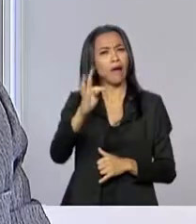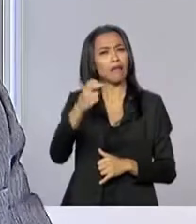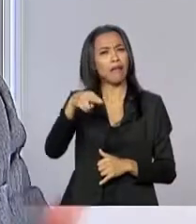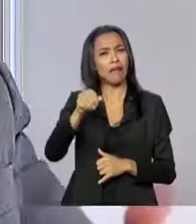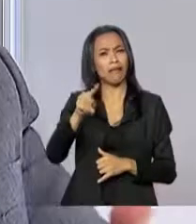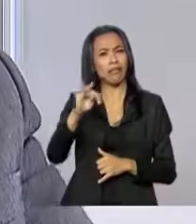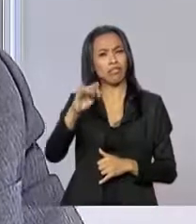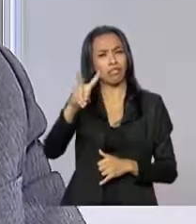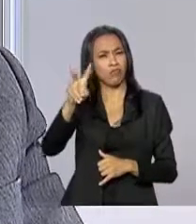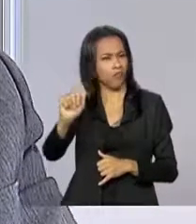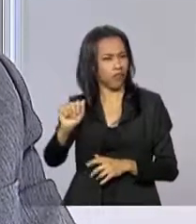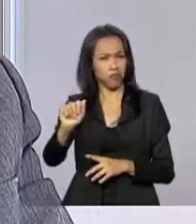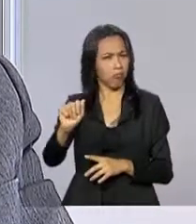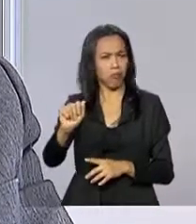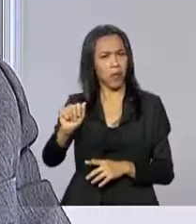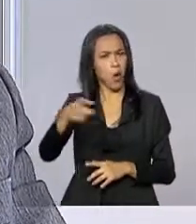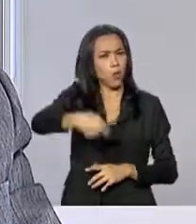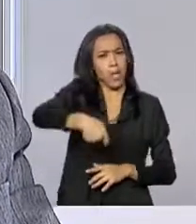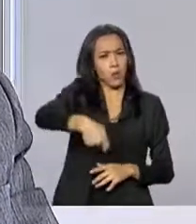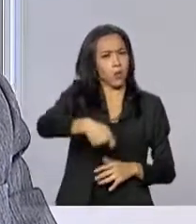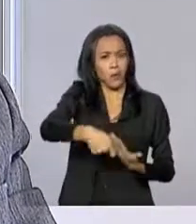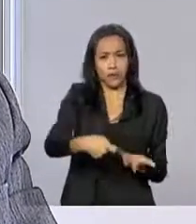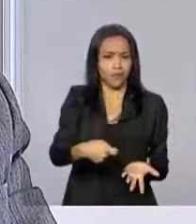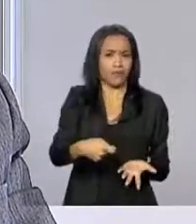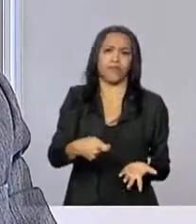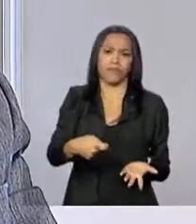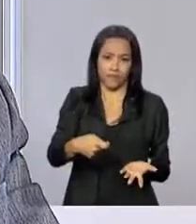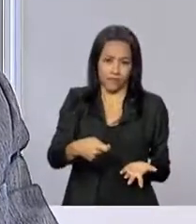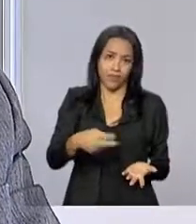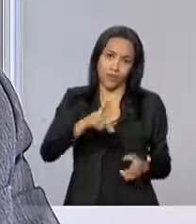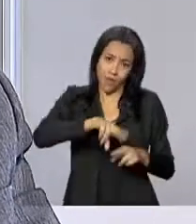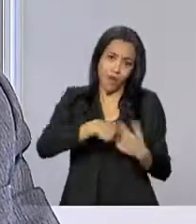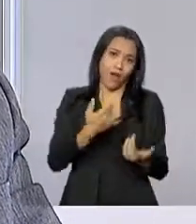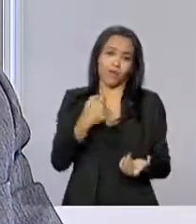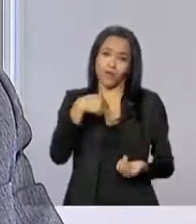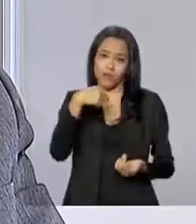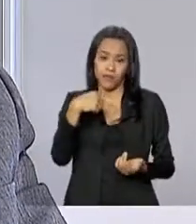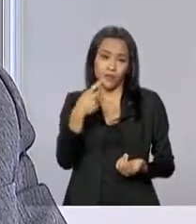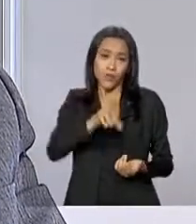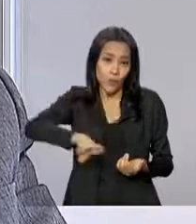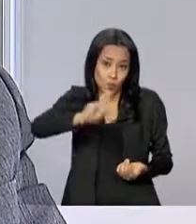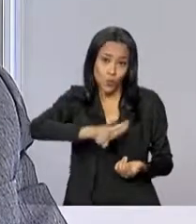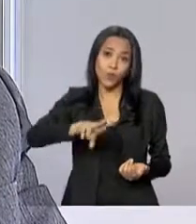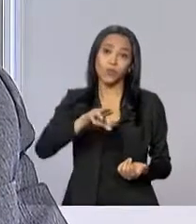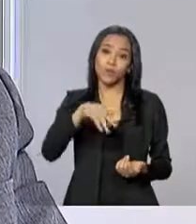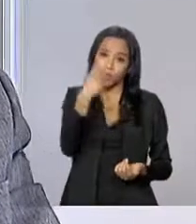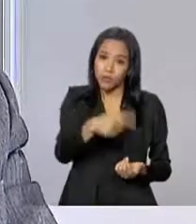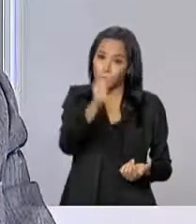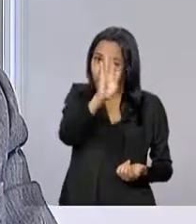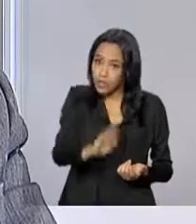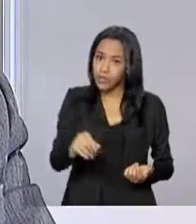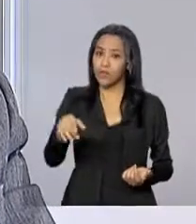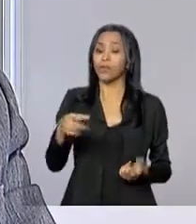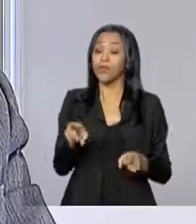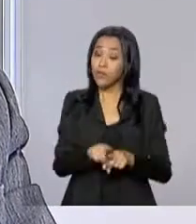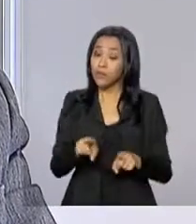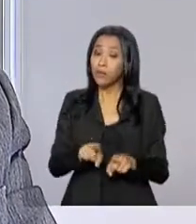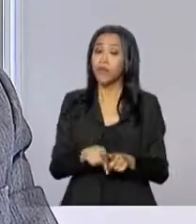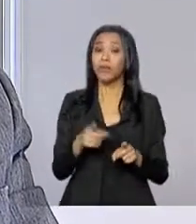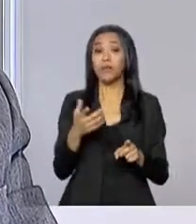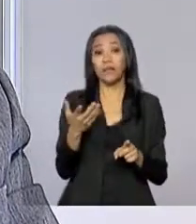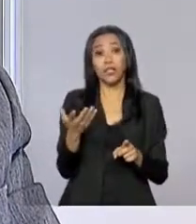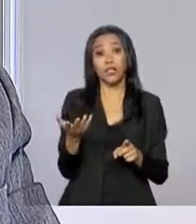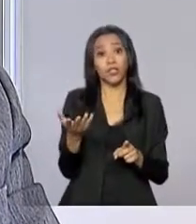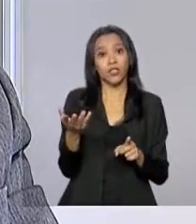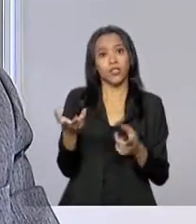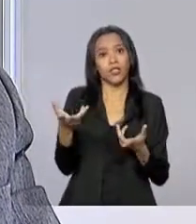sendo obrigatórias, até dado o nosso perfil de consumo de energia e também o cenário nacional de aumento